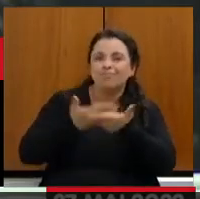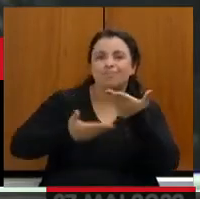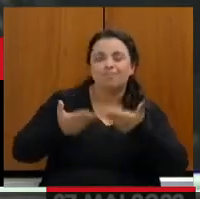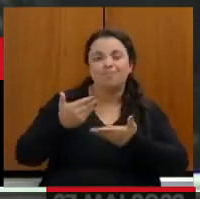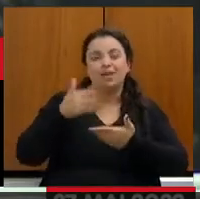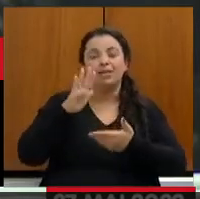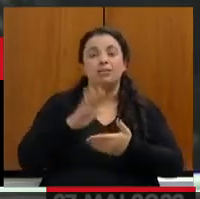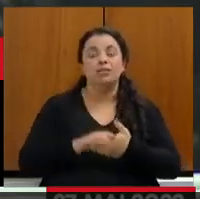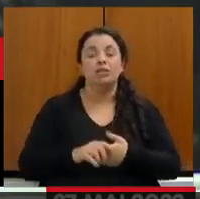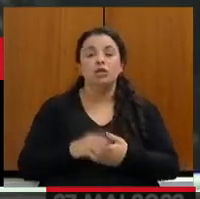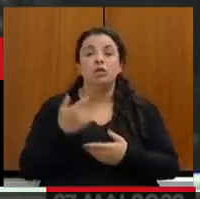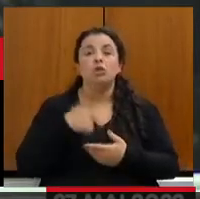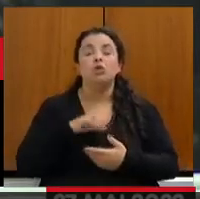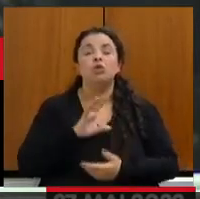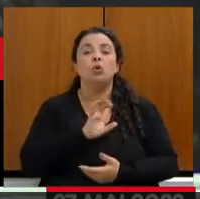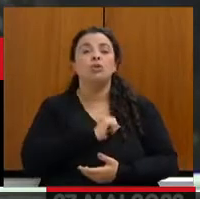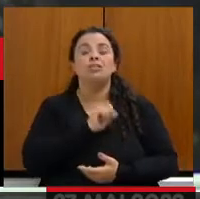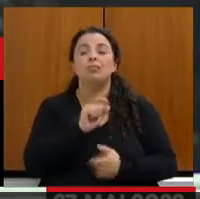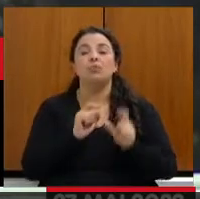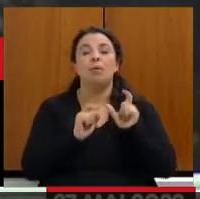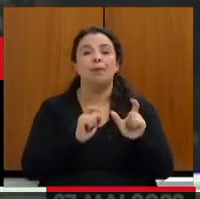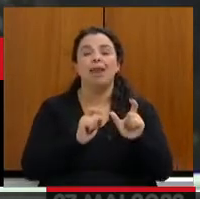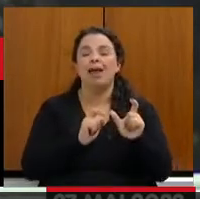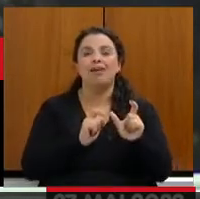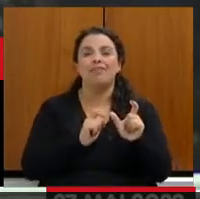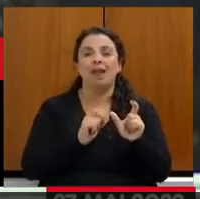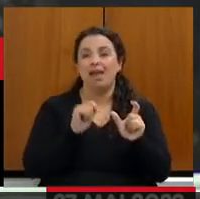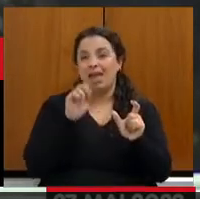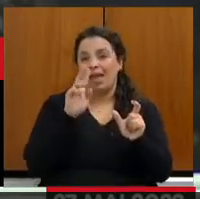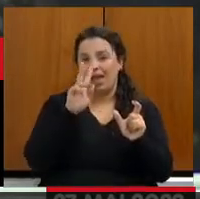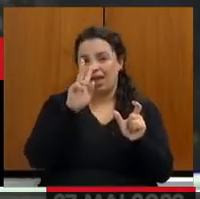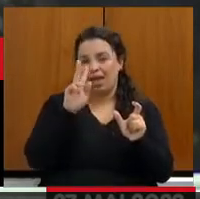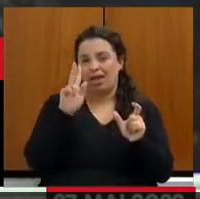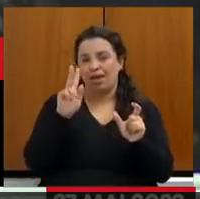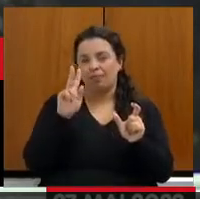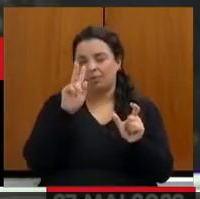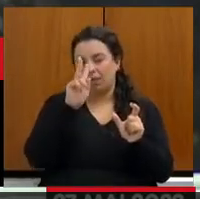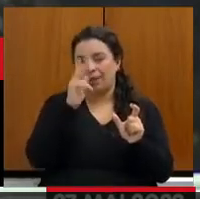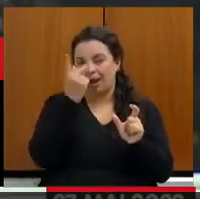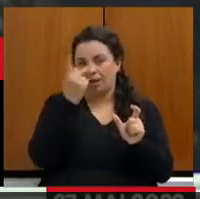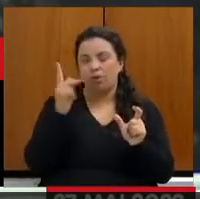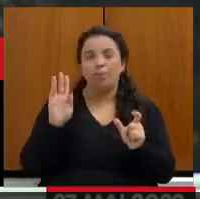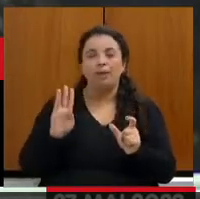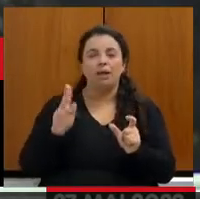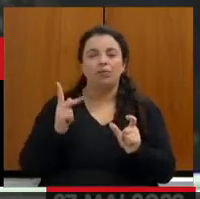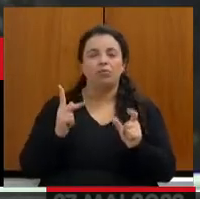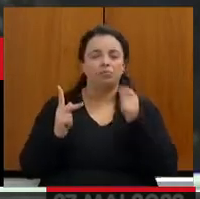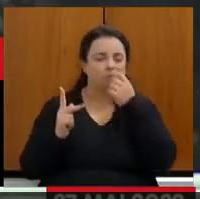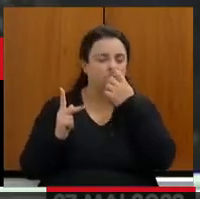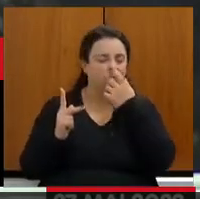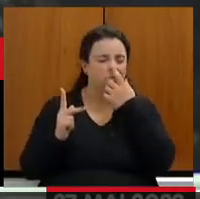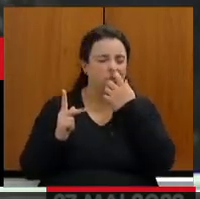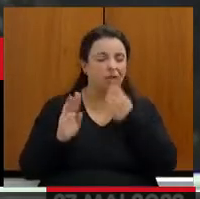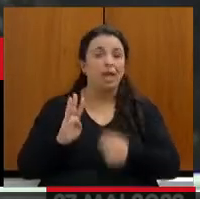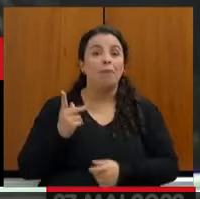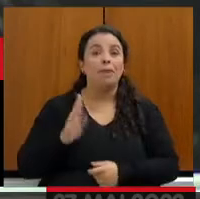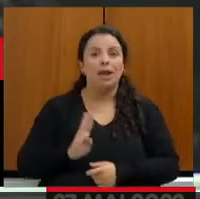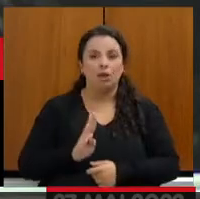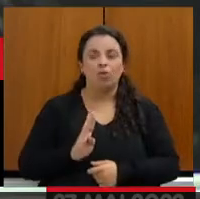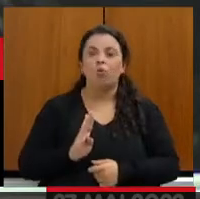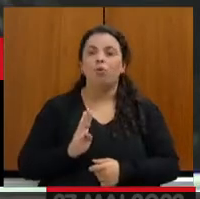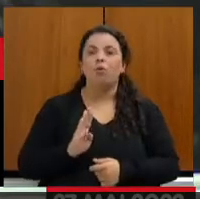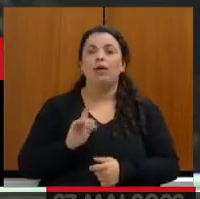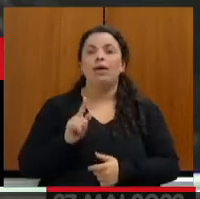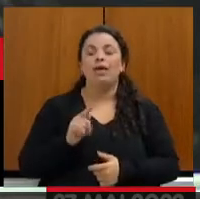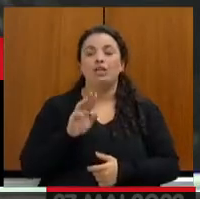nós é Cemar a palavra Hebraica que significa escuta né Escuta a escuta é uma